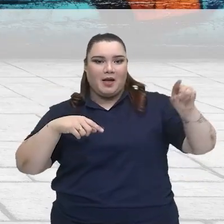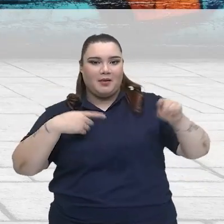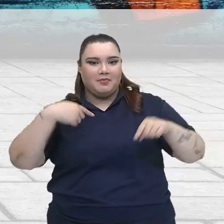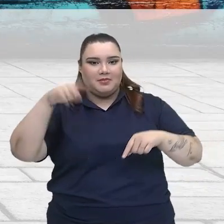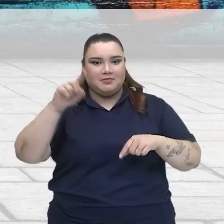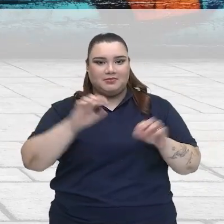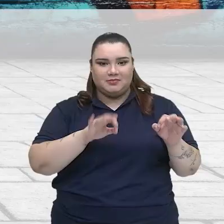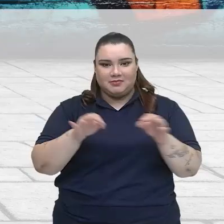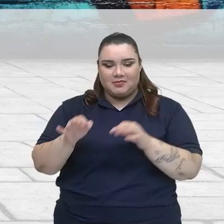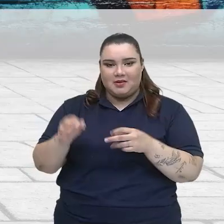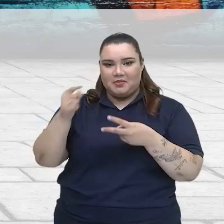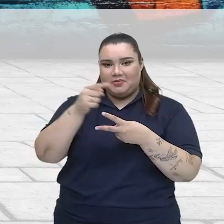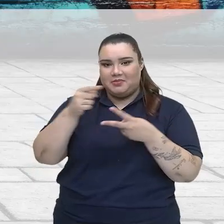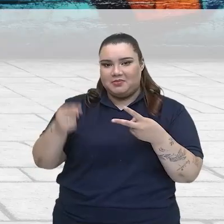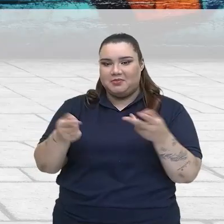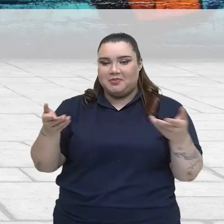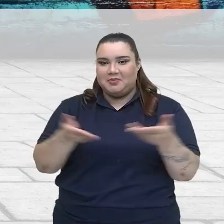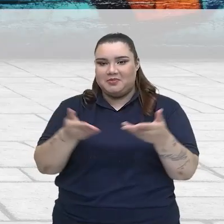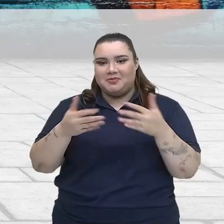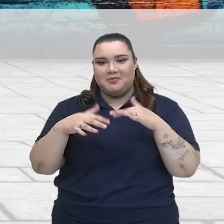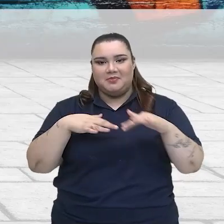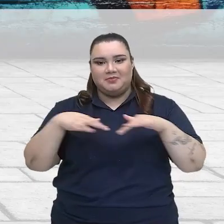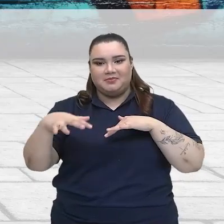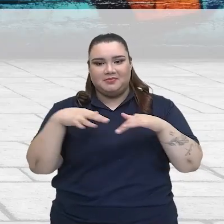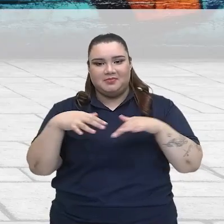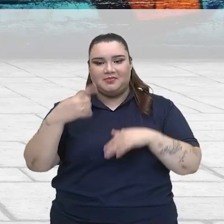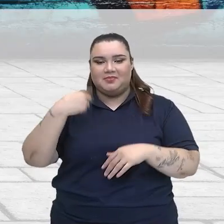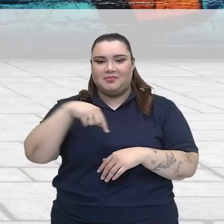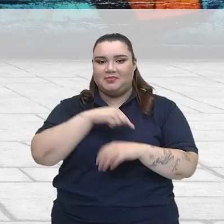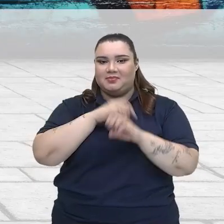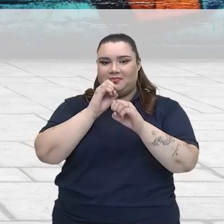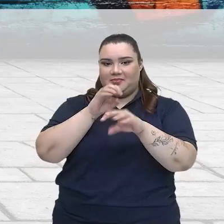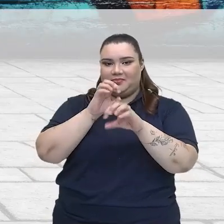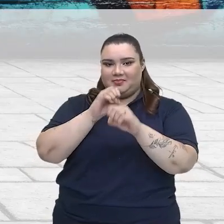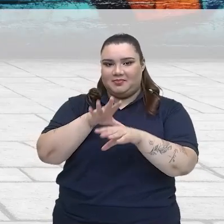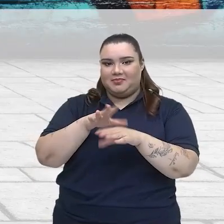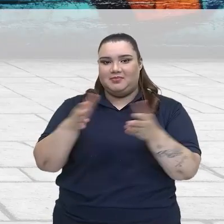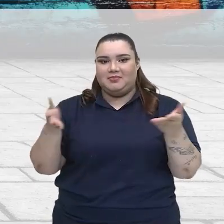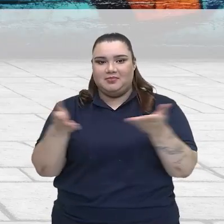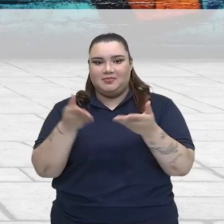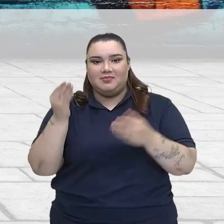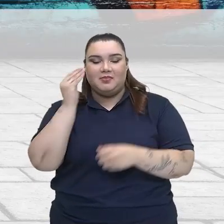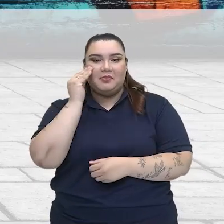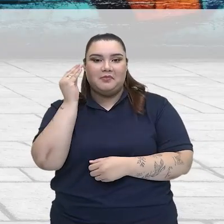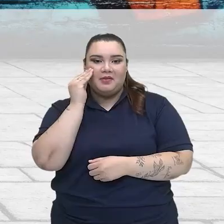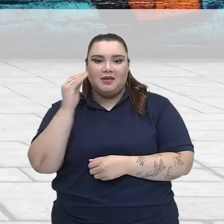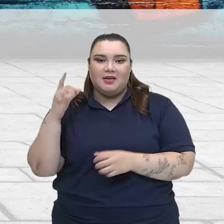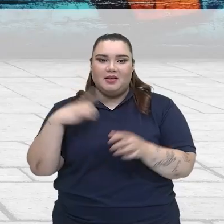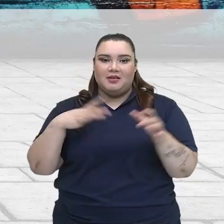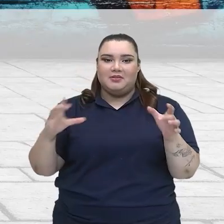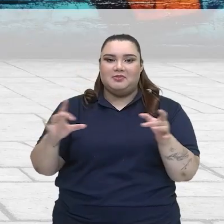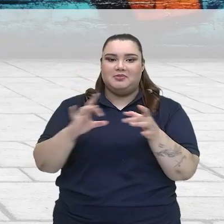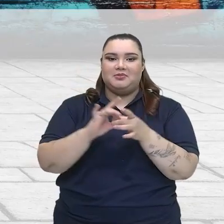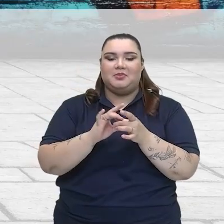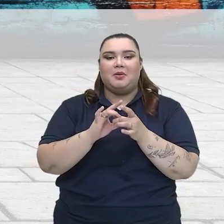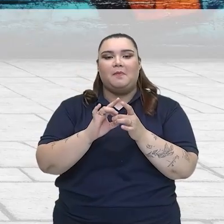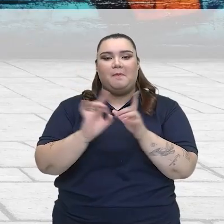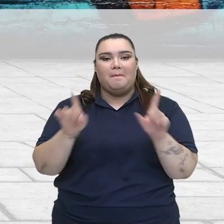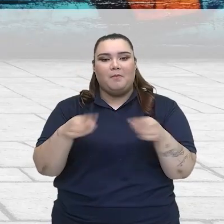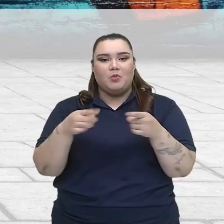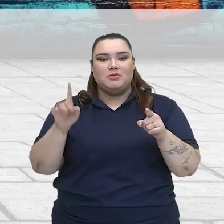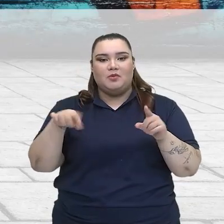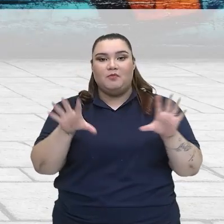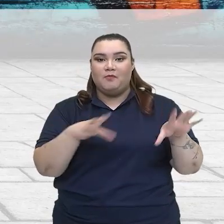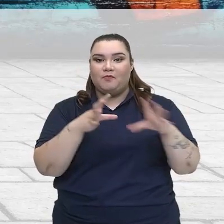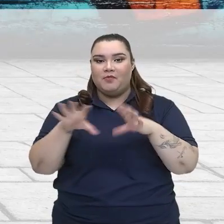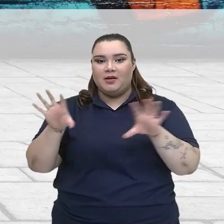apontar. Point. Em si, hoje, são esses dois movimentinhos que nós vamos aprender. E vamos ouvir um pouquinho da música